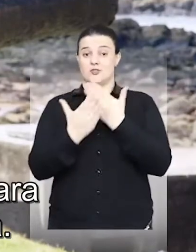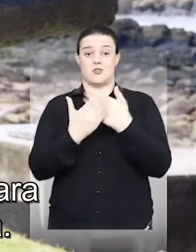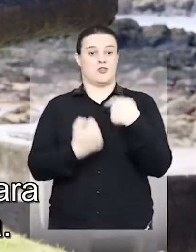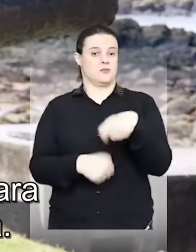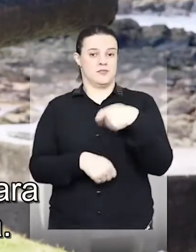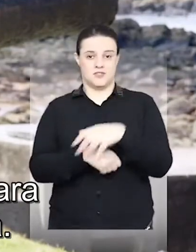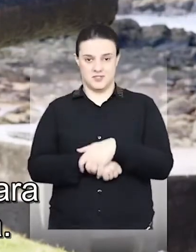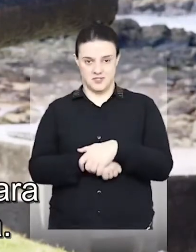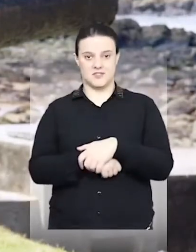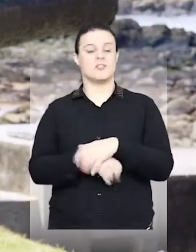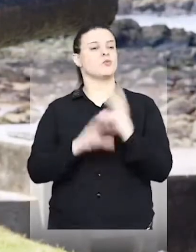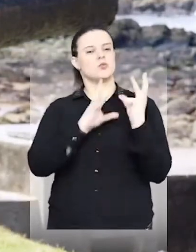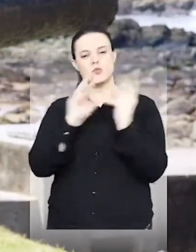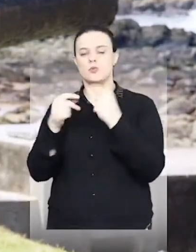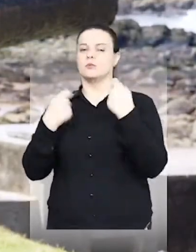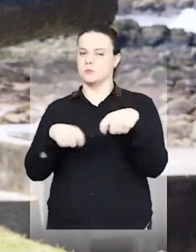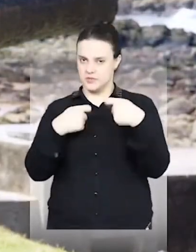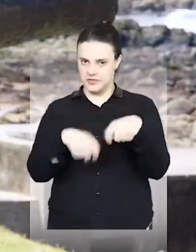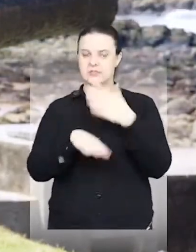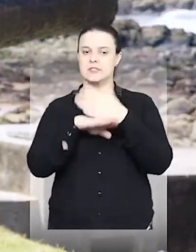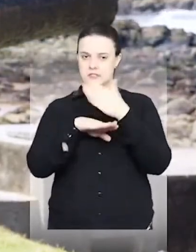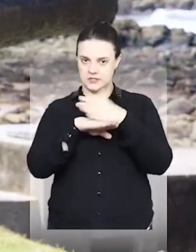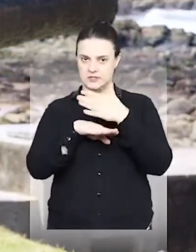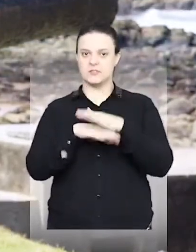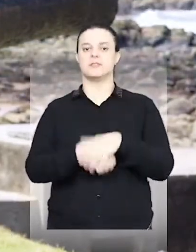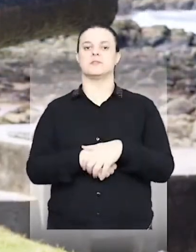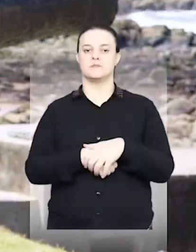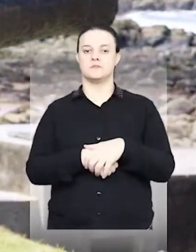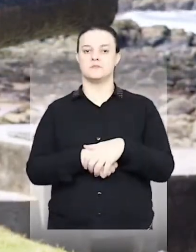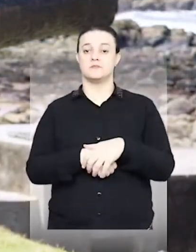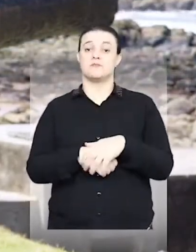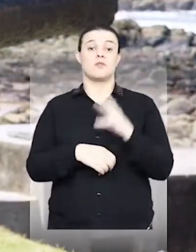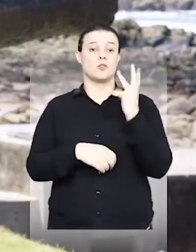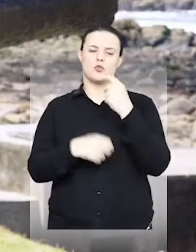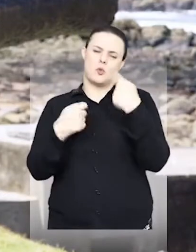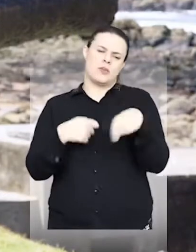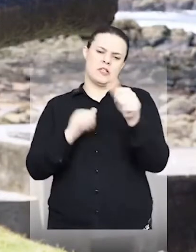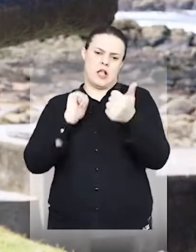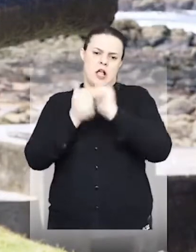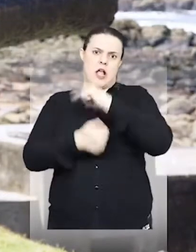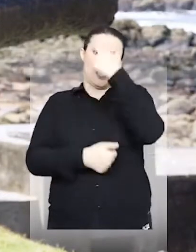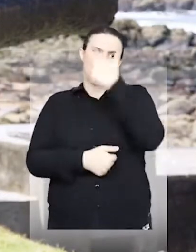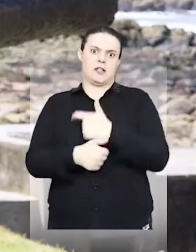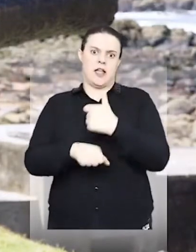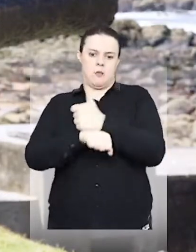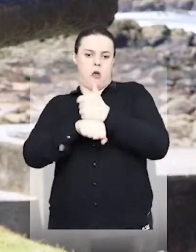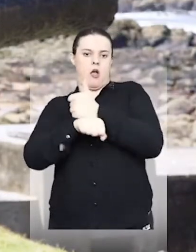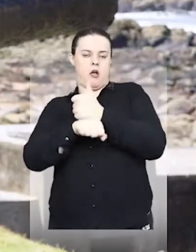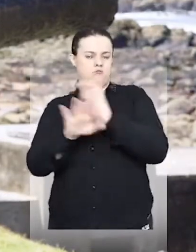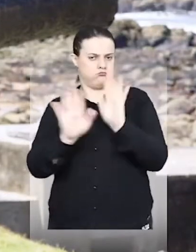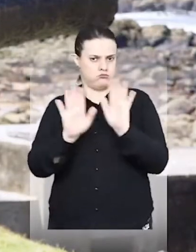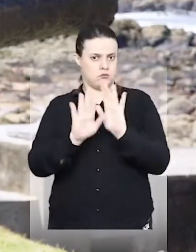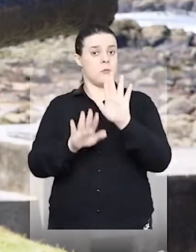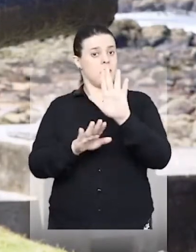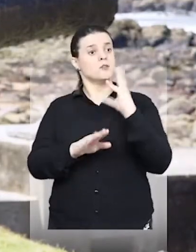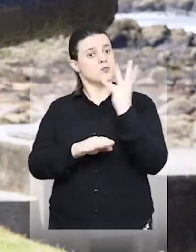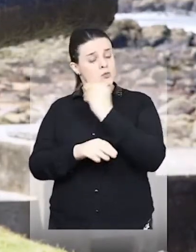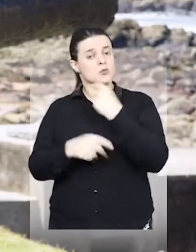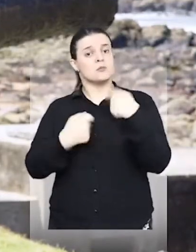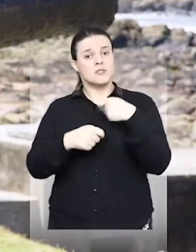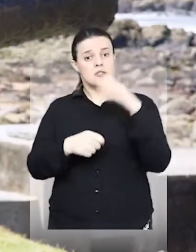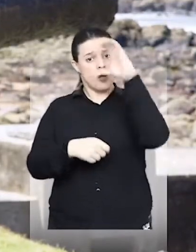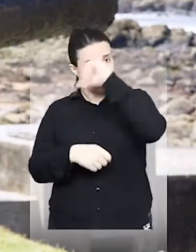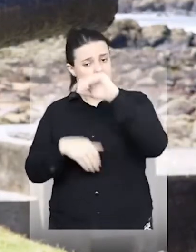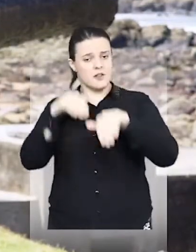na educação física. Todo mundo tem que fazer, né? Ninguém precisa ser atleta de alto rendimento, mas todo mundo